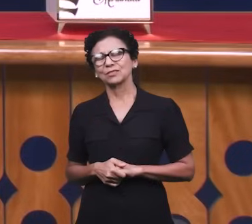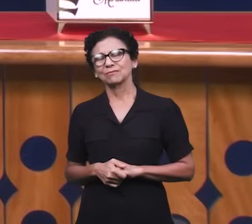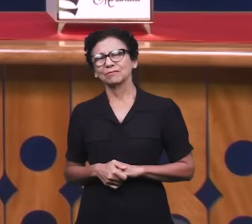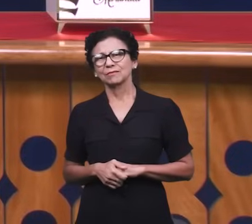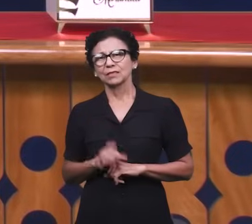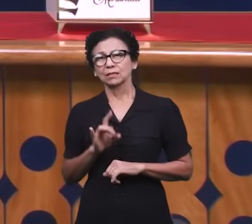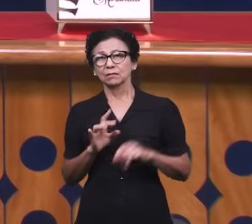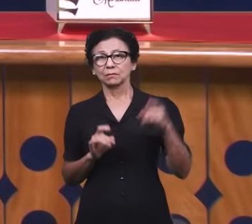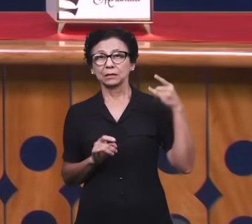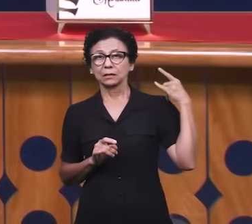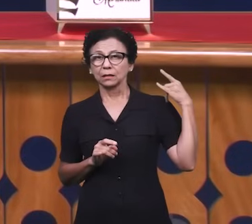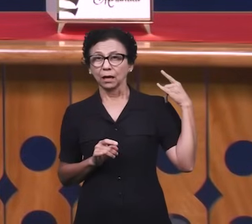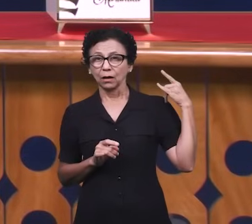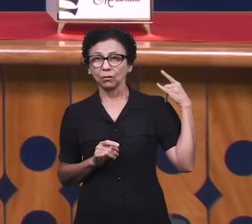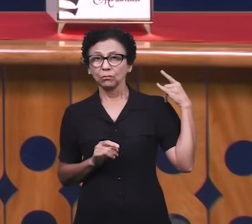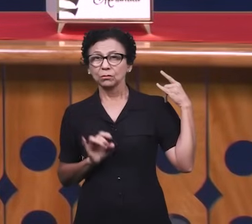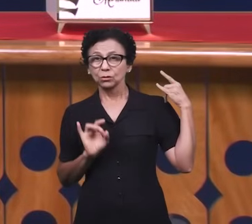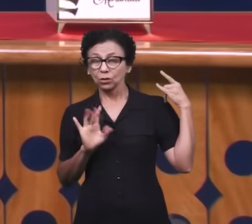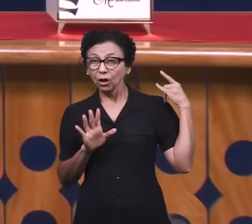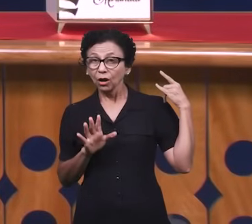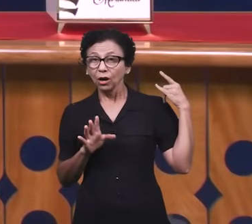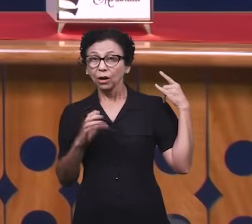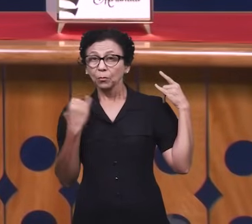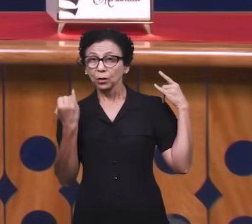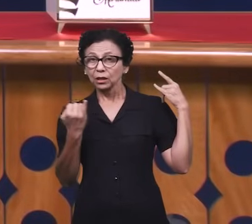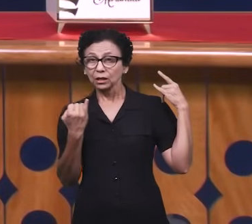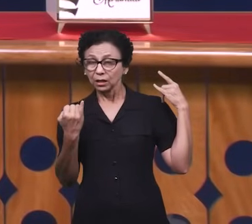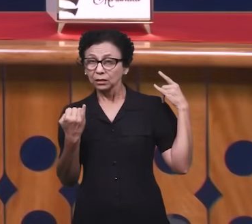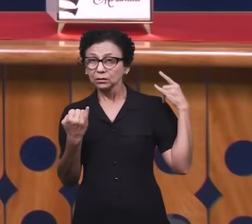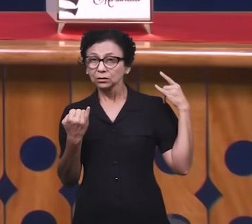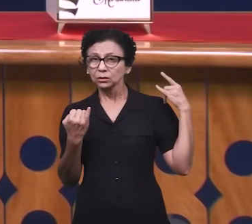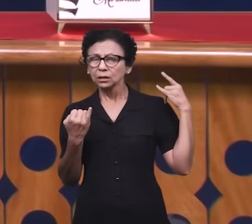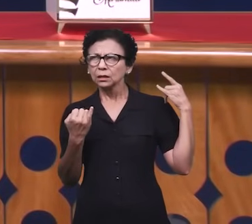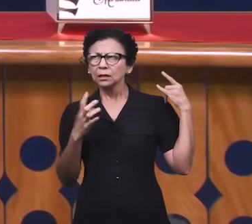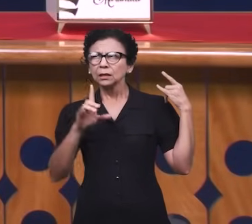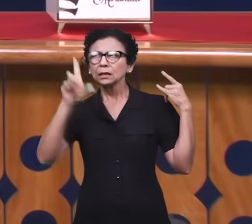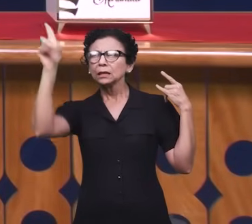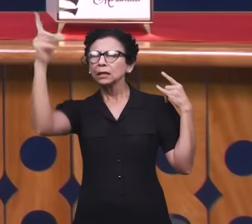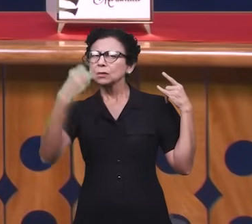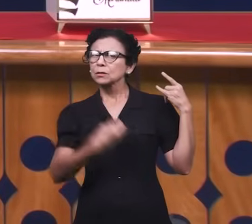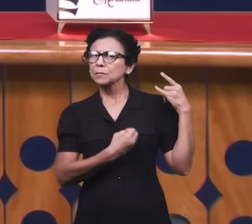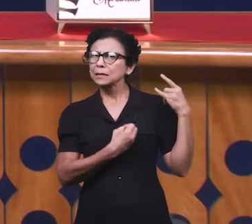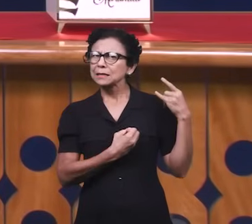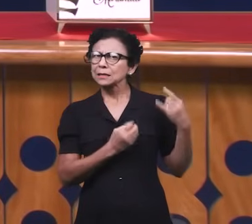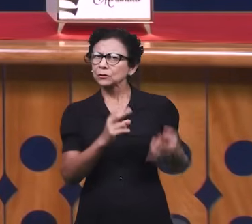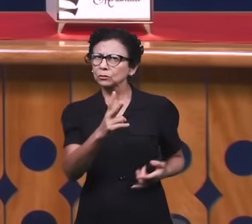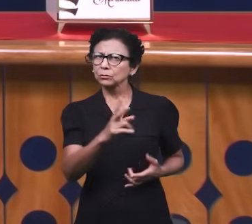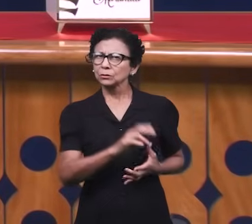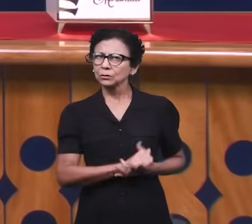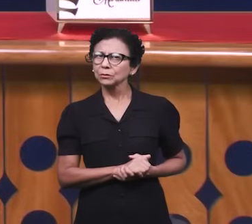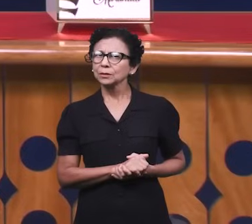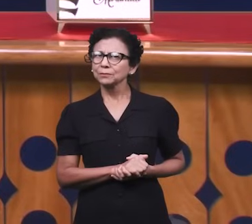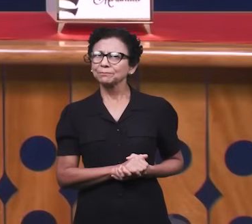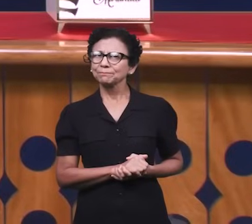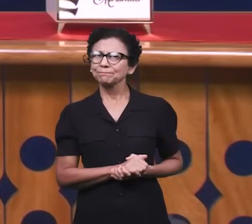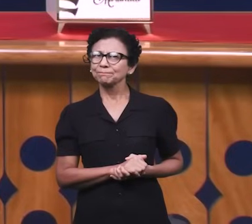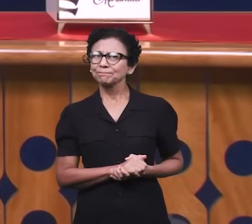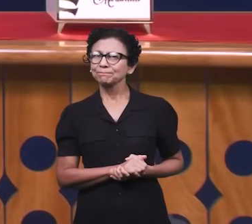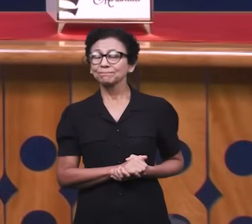material presente ou a presença de Deus está viva conosco? Eu vou ao